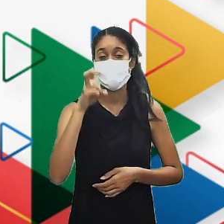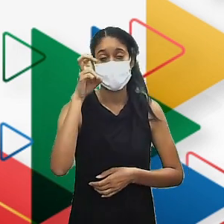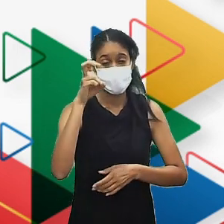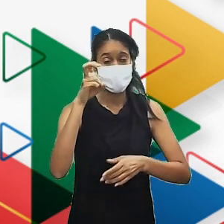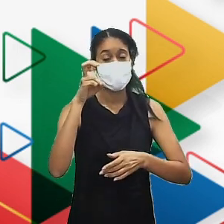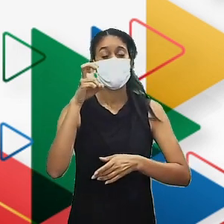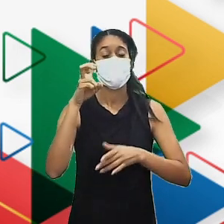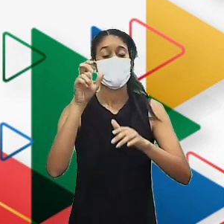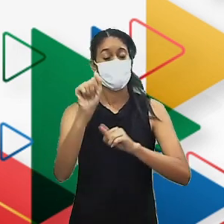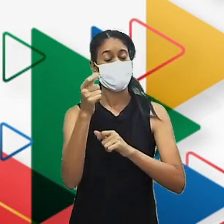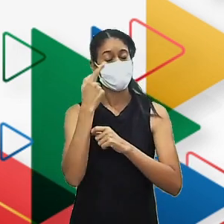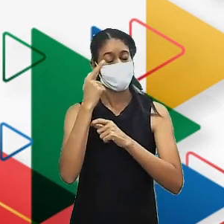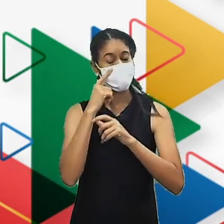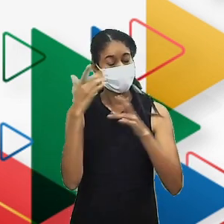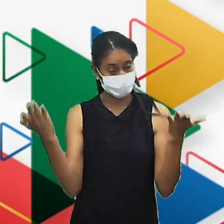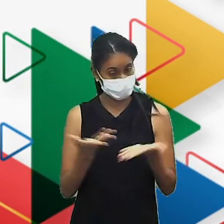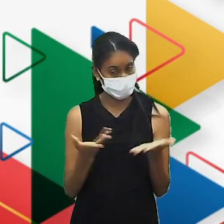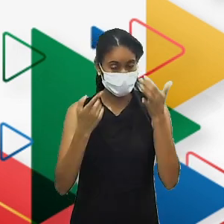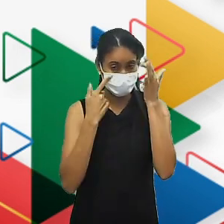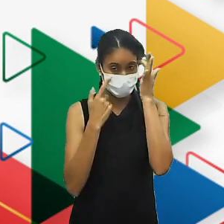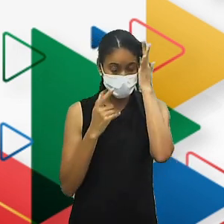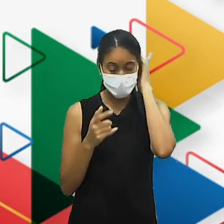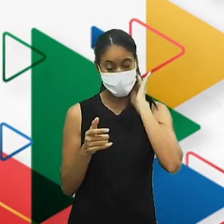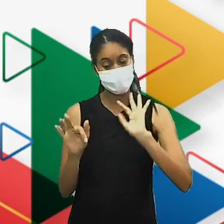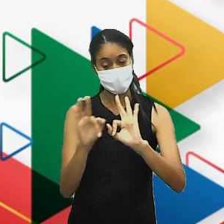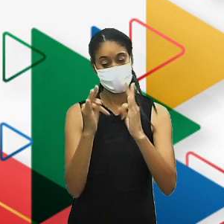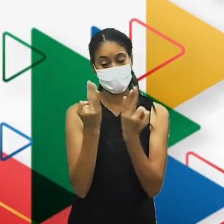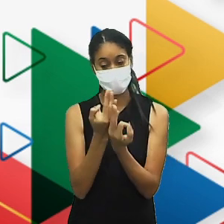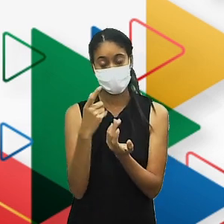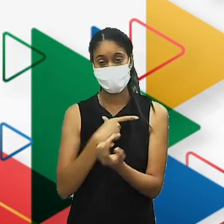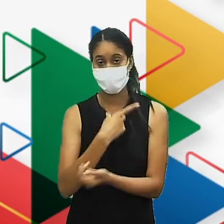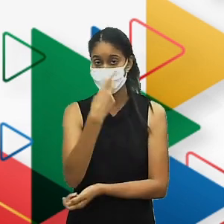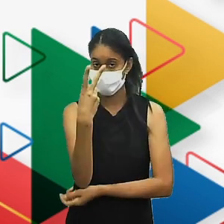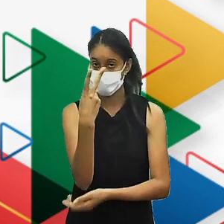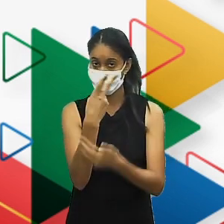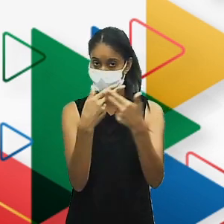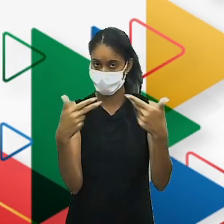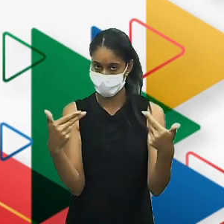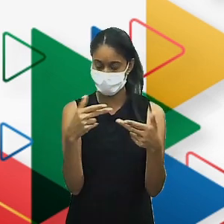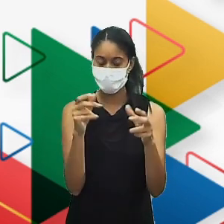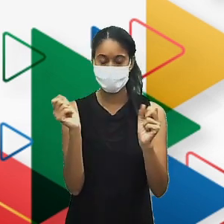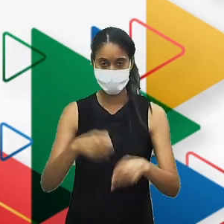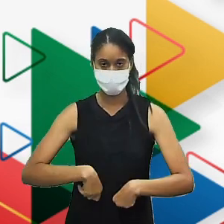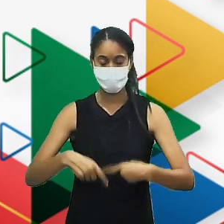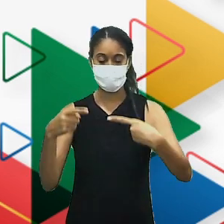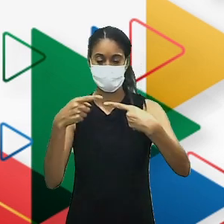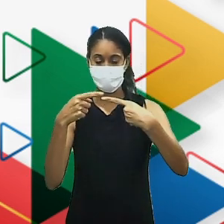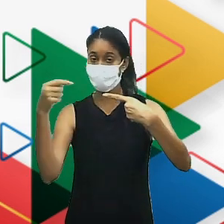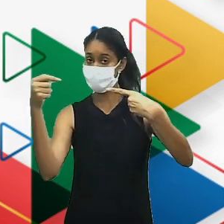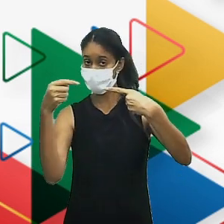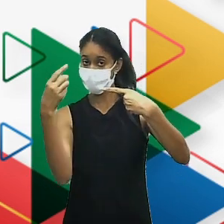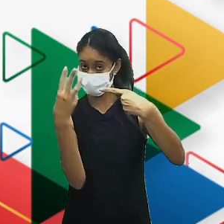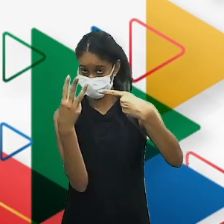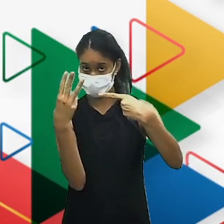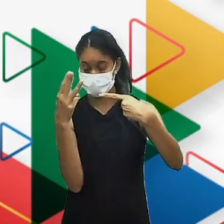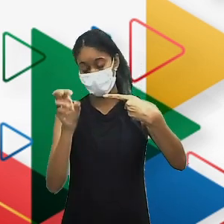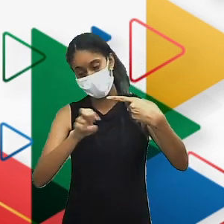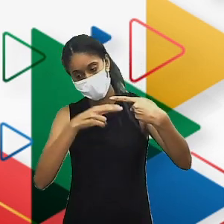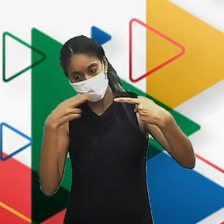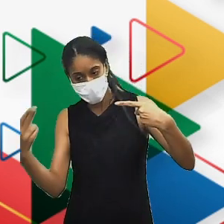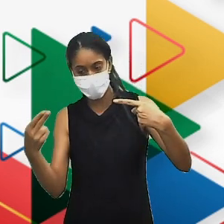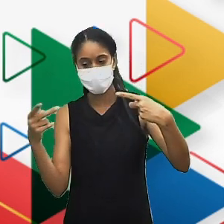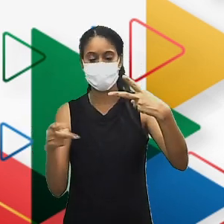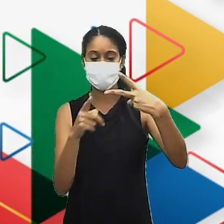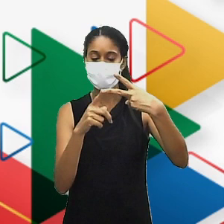certo? Na 5A vai acontecer duas situações, tá? Ou ele vai assumir a carga menos 3 ou